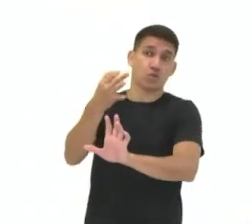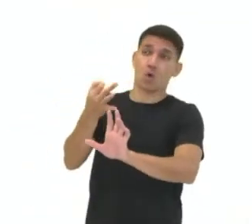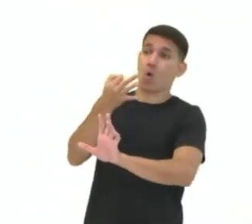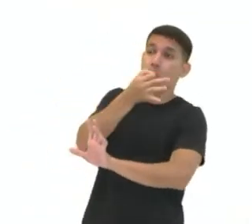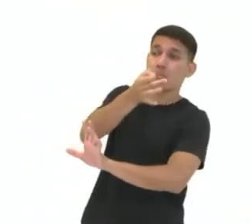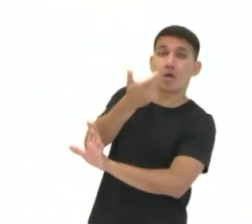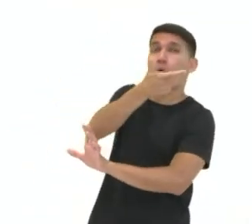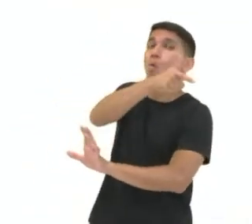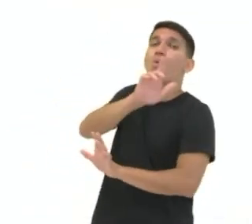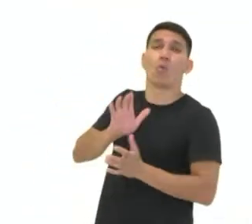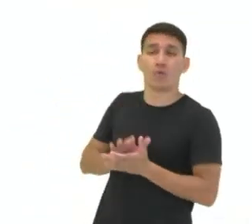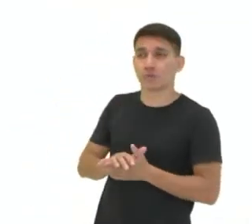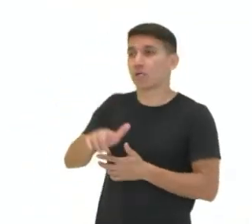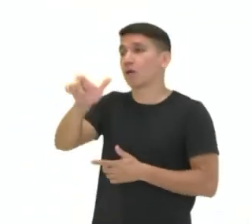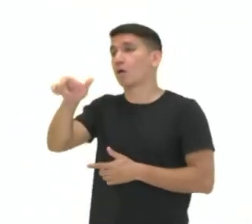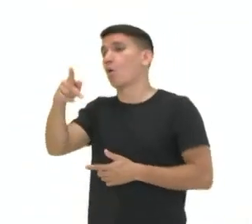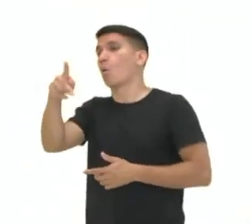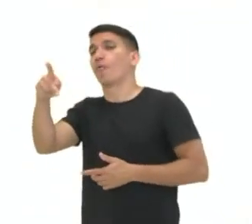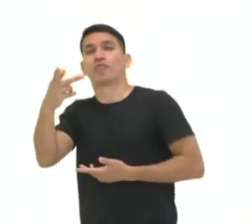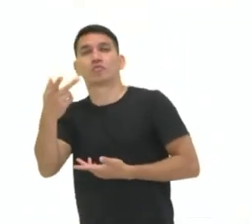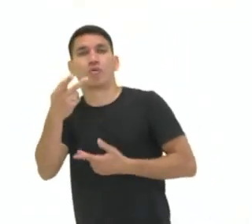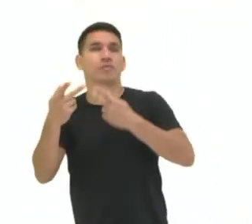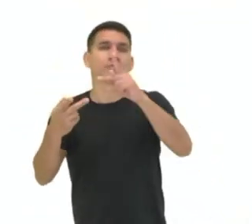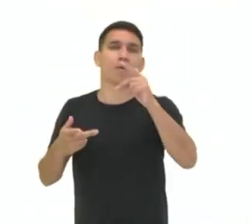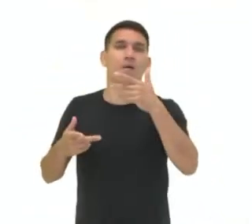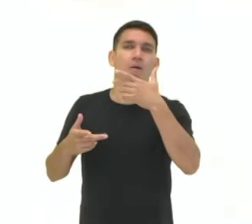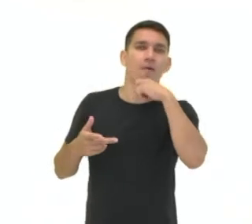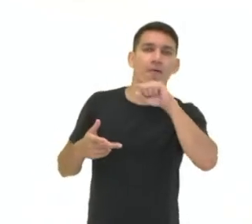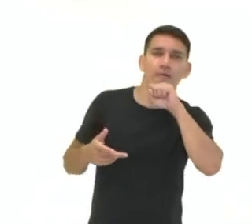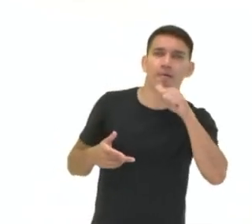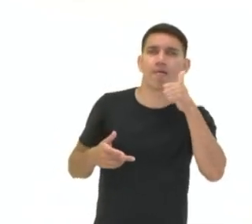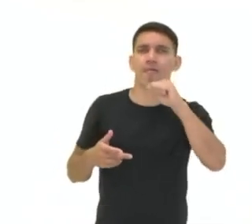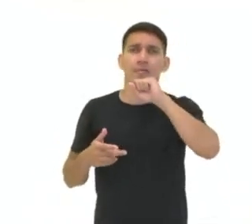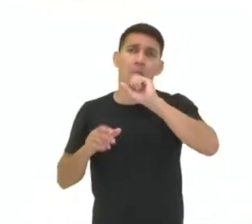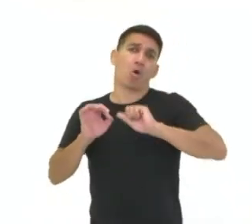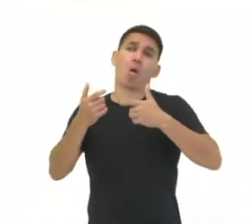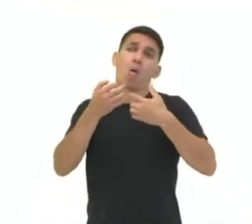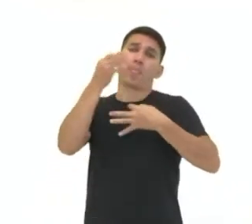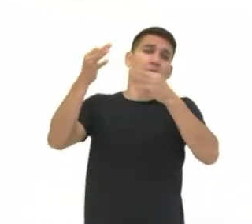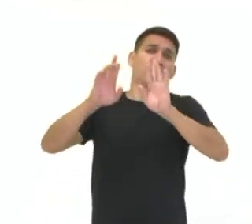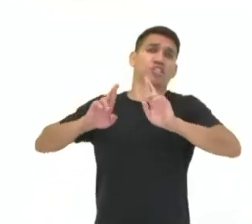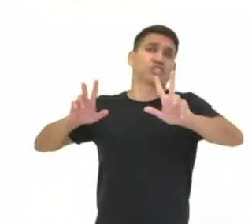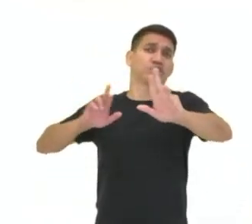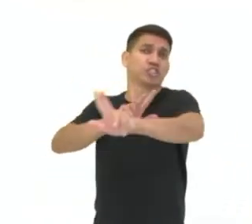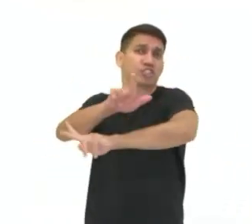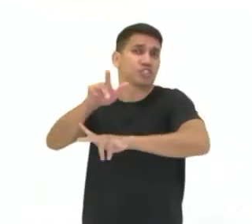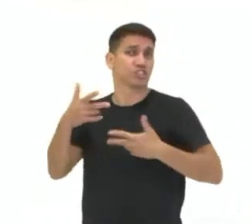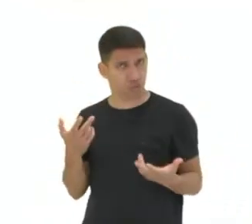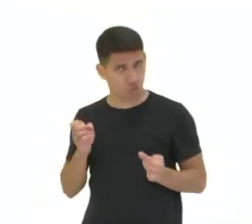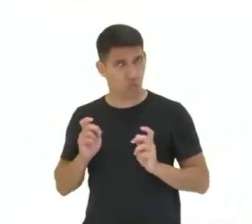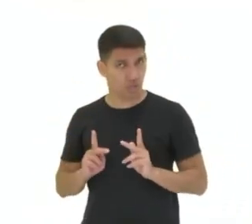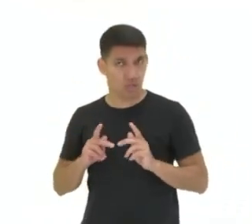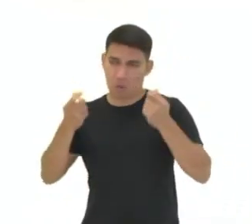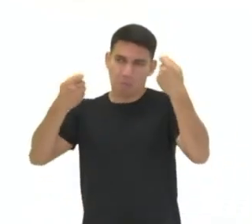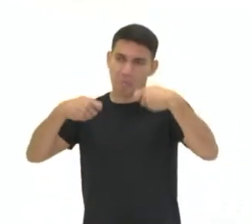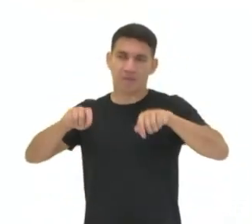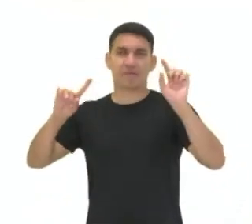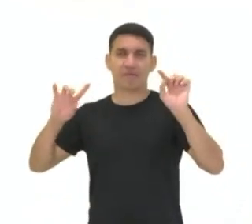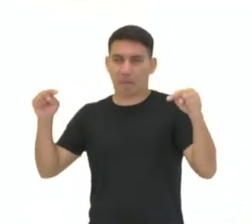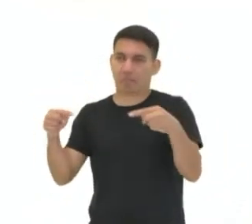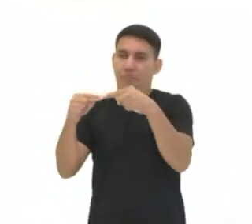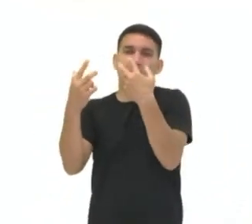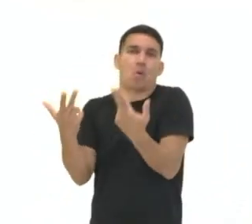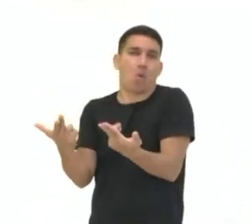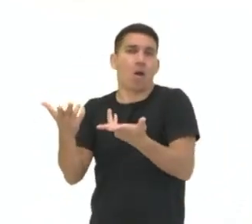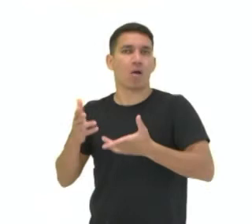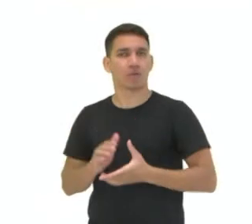pode ter uma opinião, o professor ou seus pais podem ter outras opiniões diferentes, né? Não precisam necessariamente ser